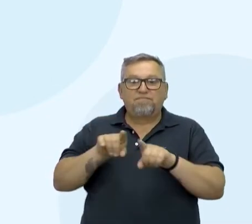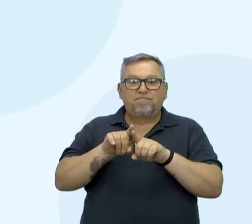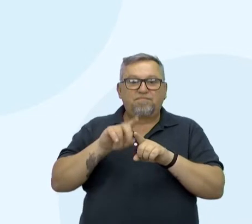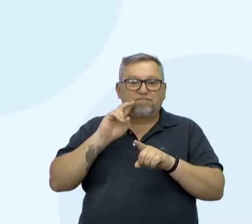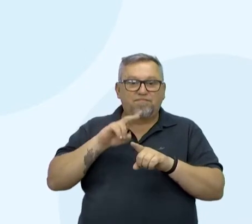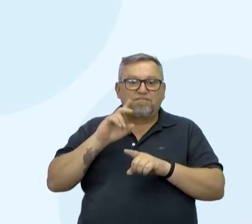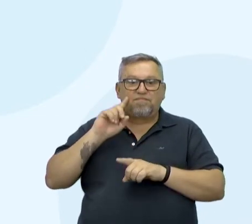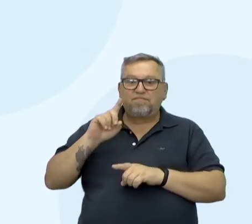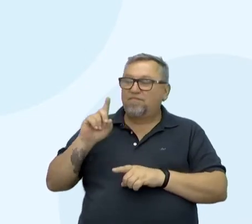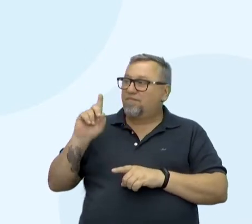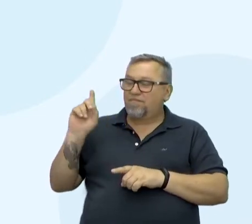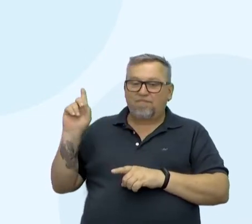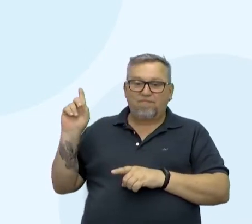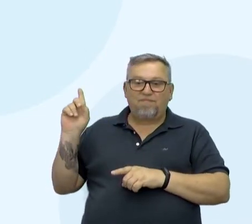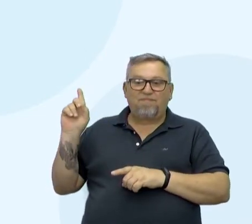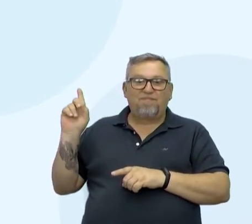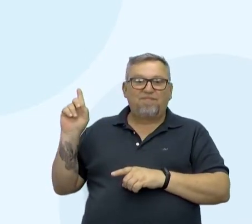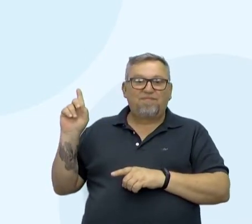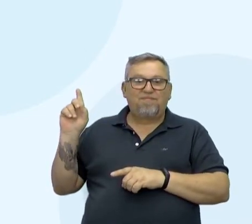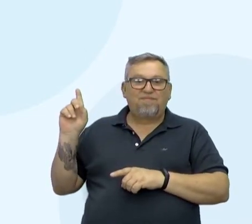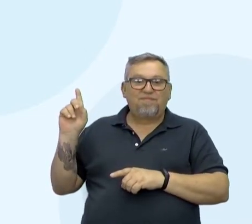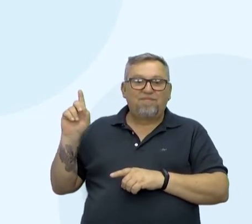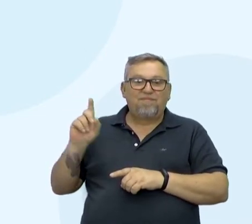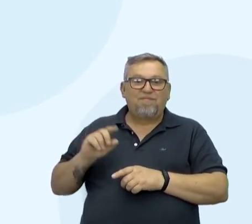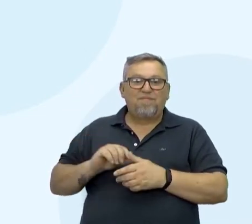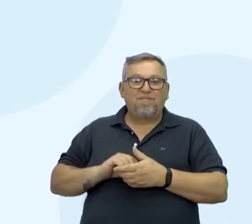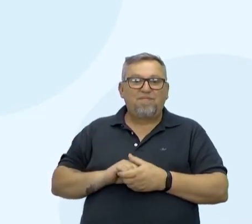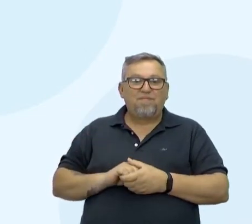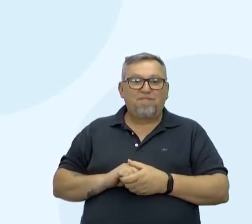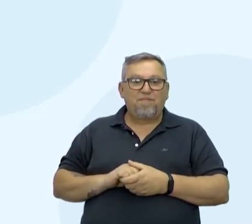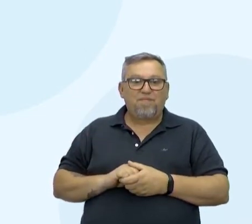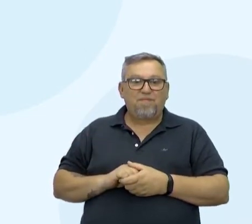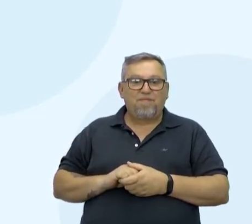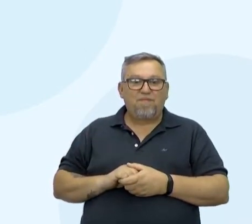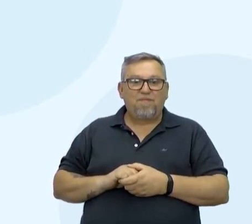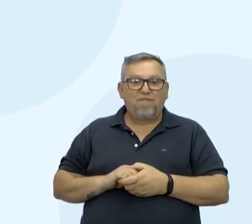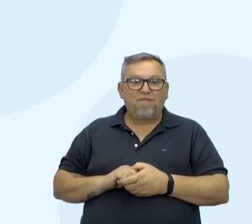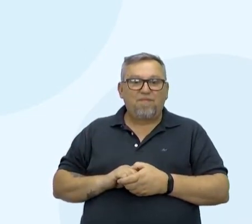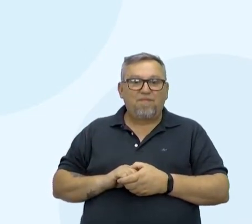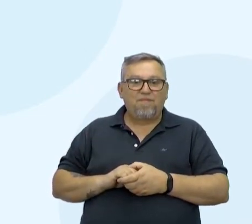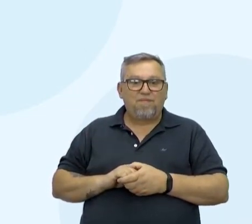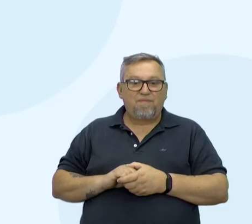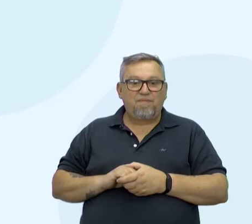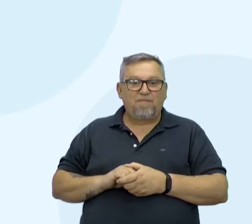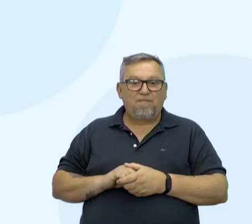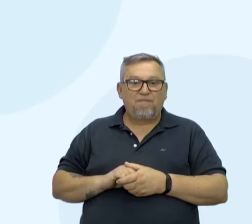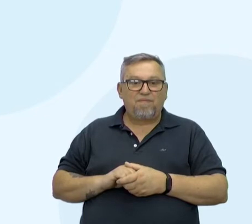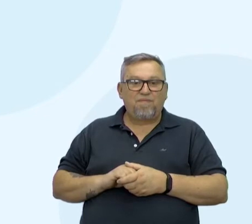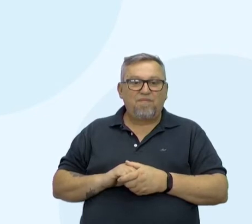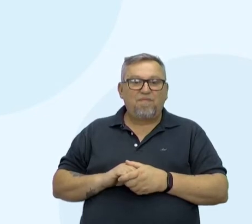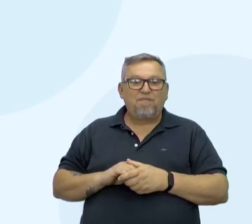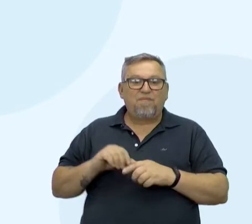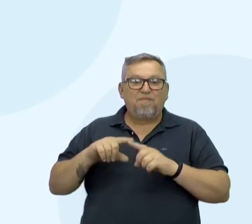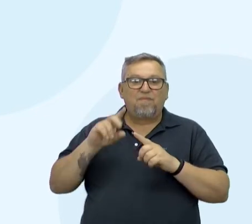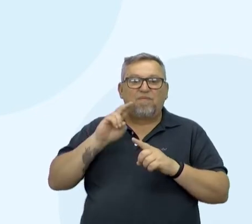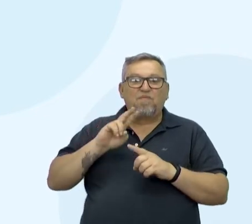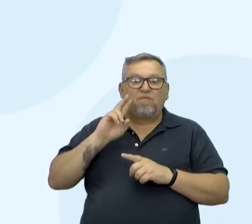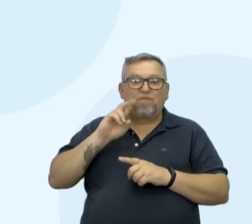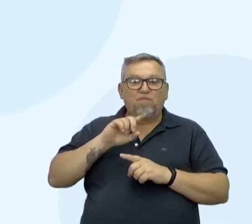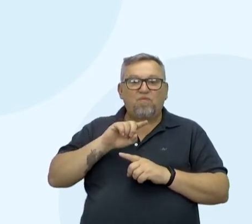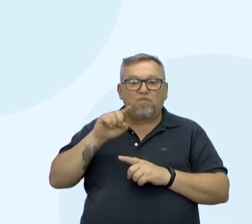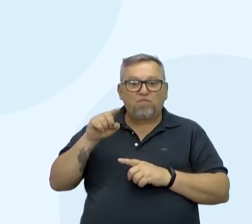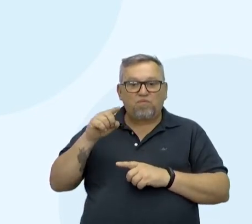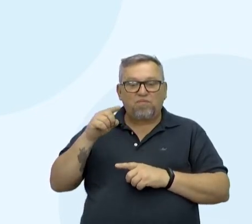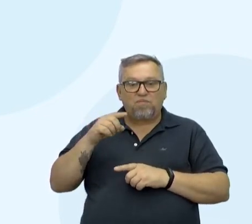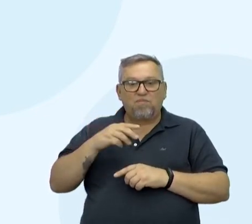aqui, ó. Se eu isolar a frequência, vai ficar C sobre comprimento de onda. O C tá aqui, ó, 300